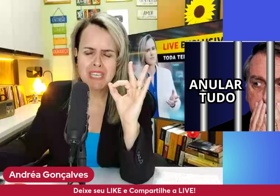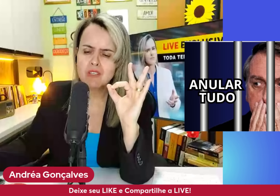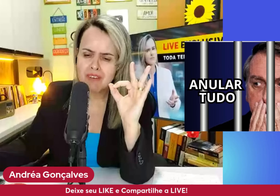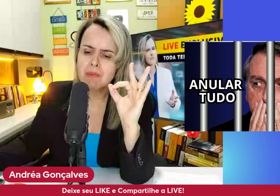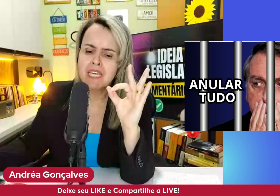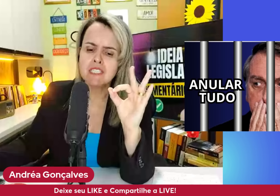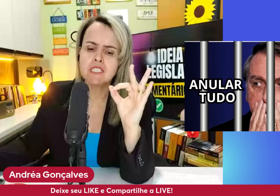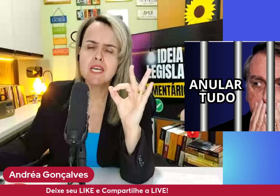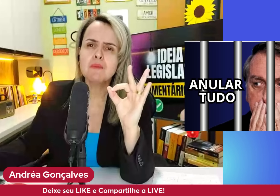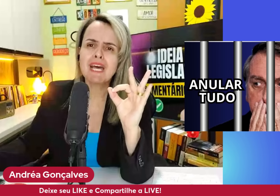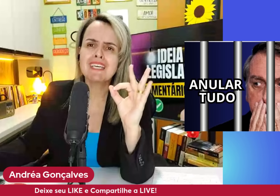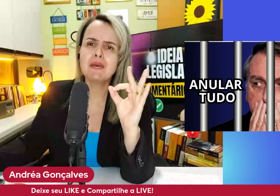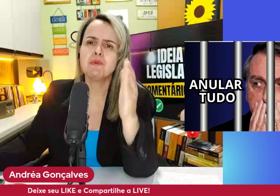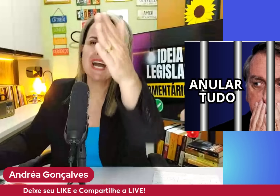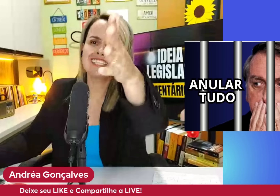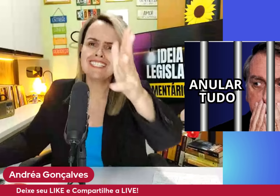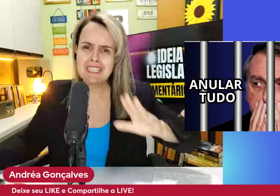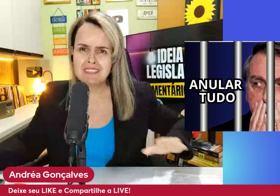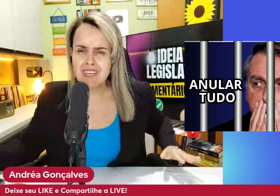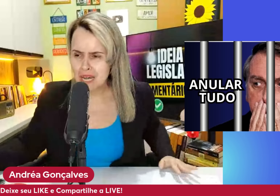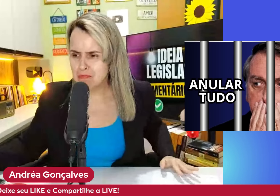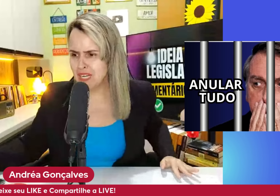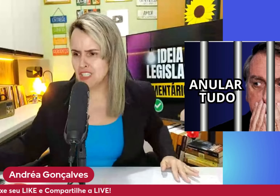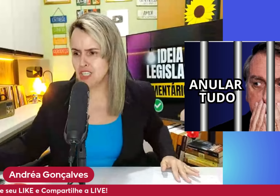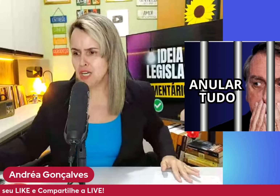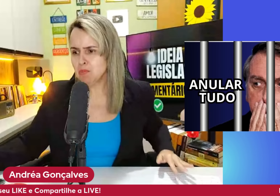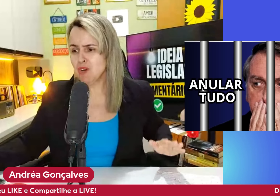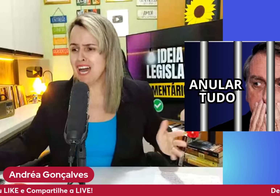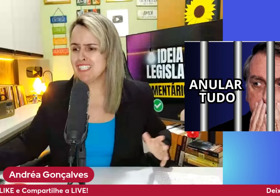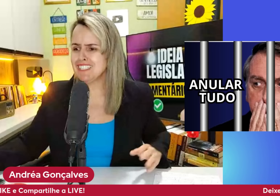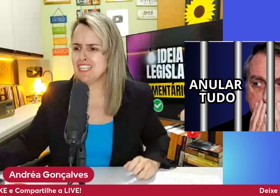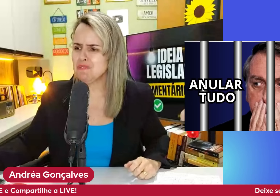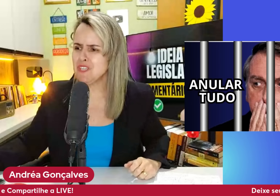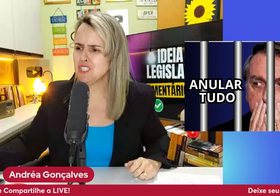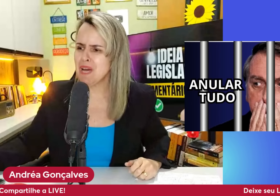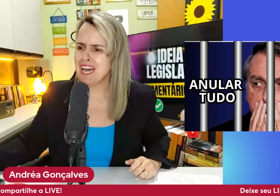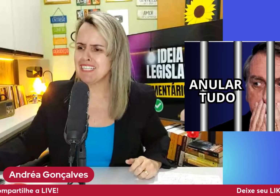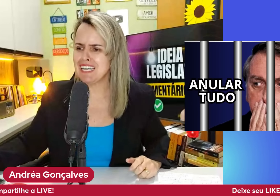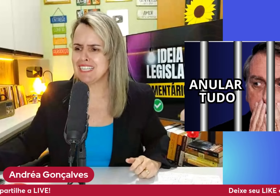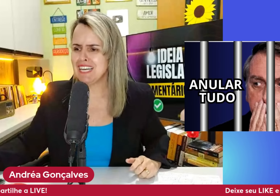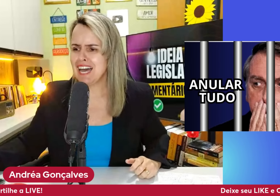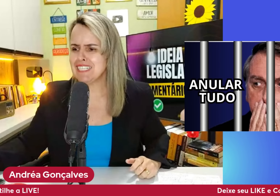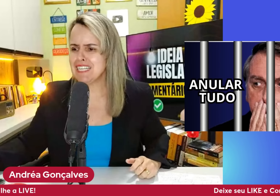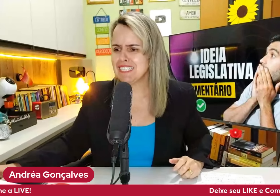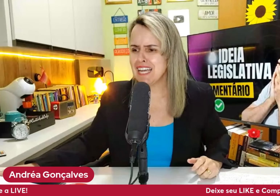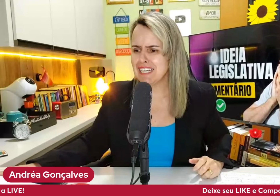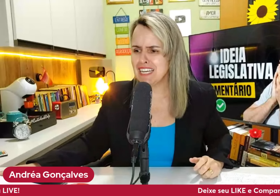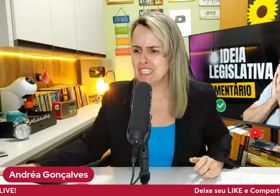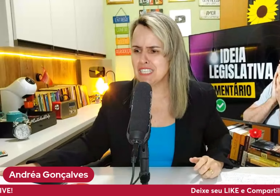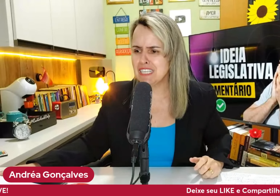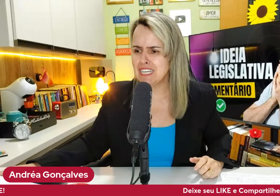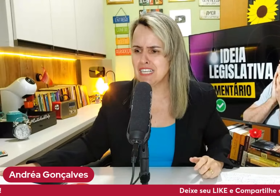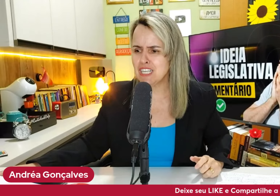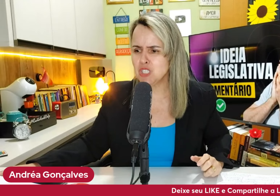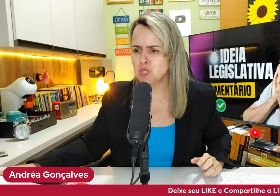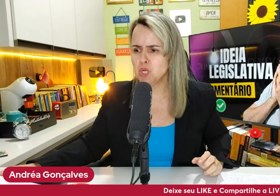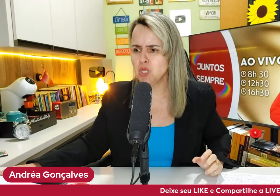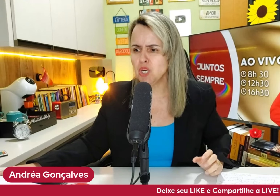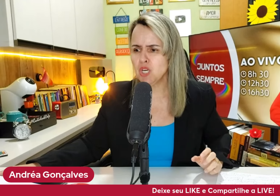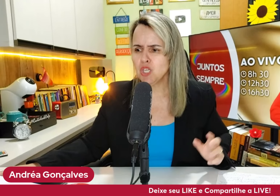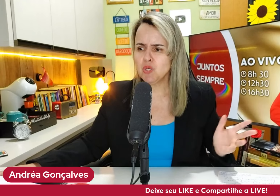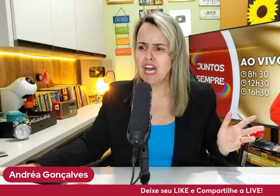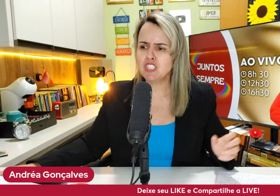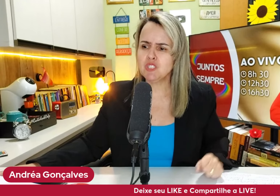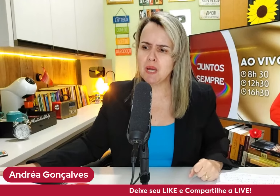novamente novamente para quê Pro gadinha vê se aprende porque o Gadinho Tá difícil demais gente a gente a gente ensina a gente